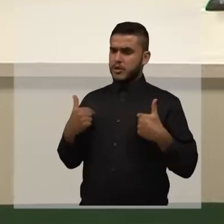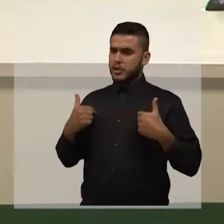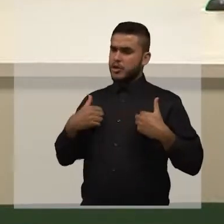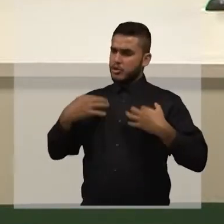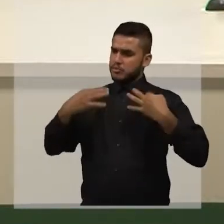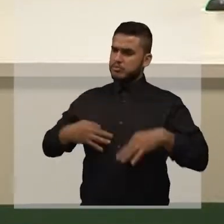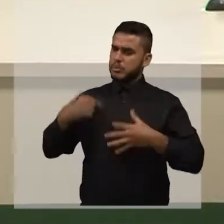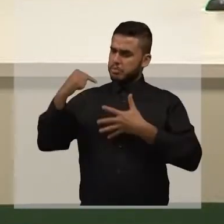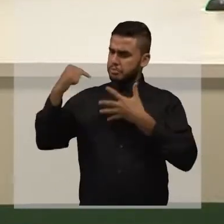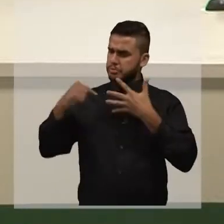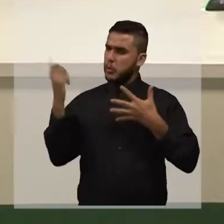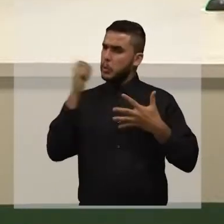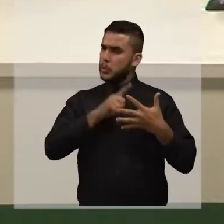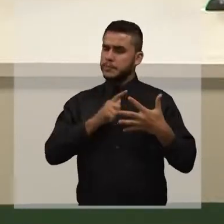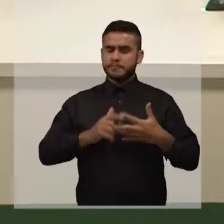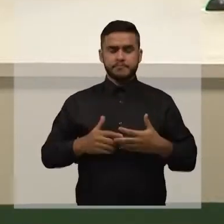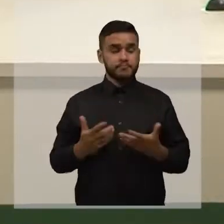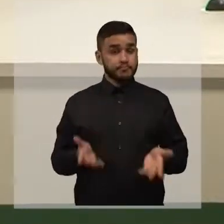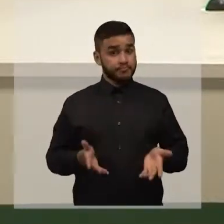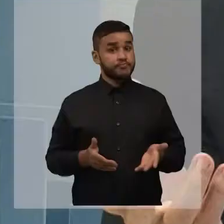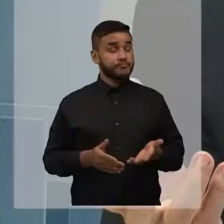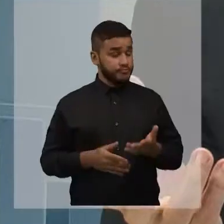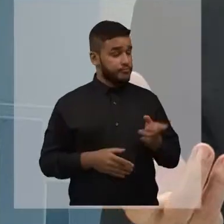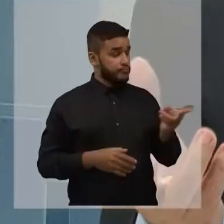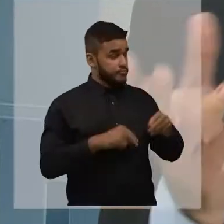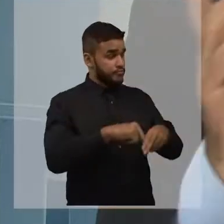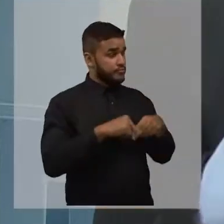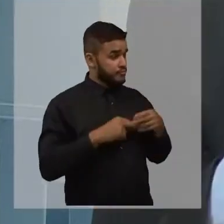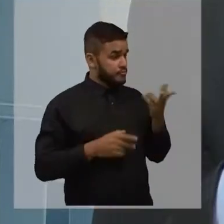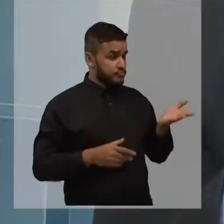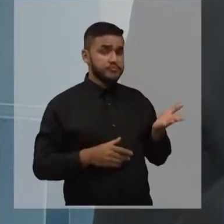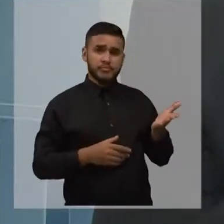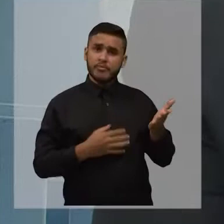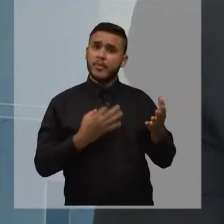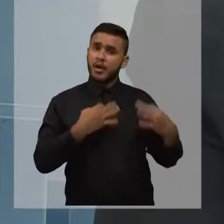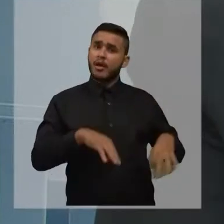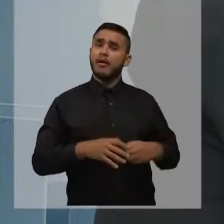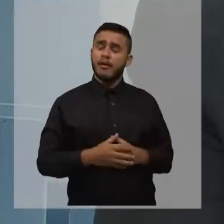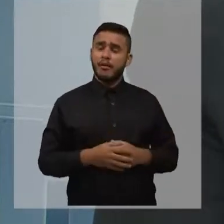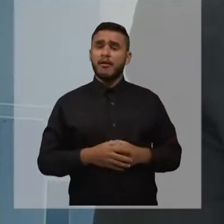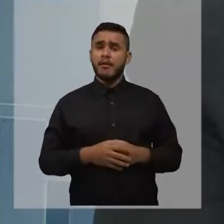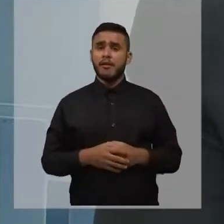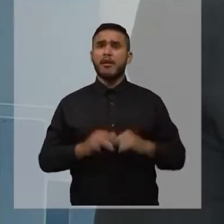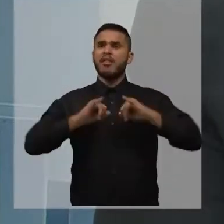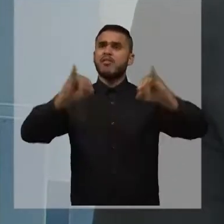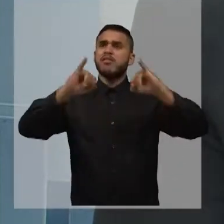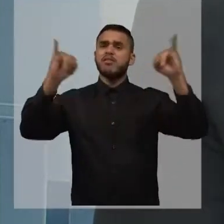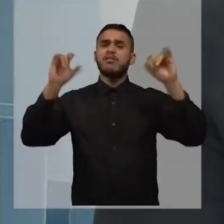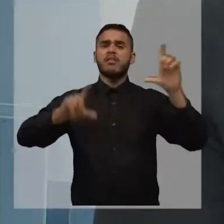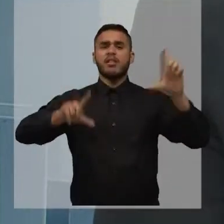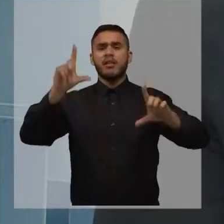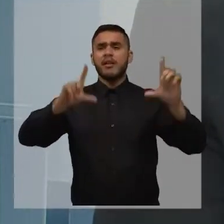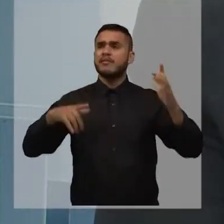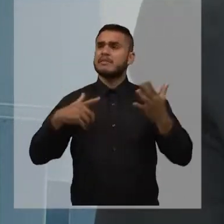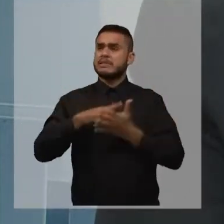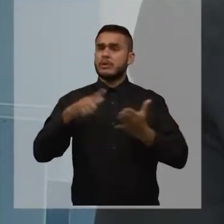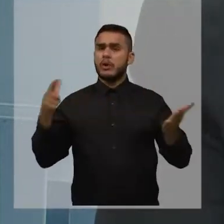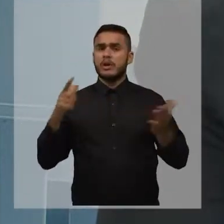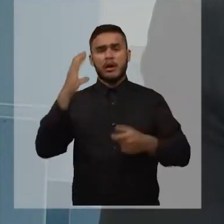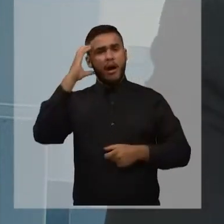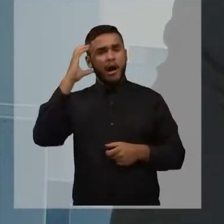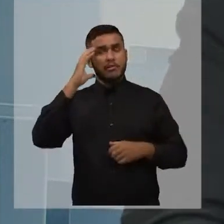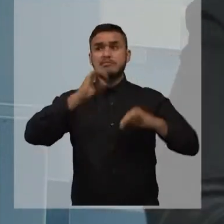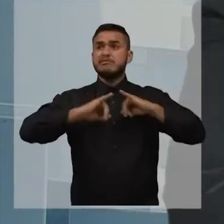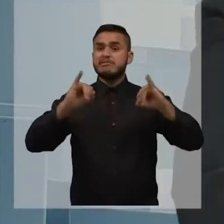né? Agora, a imprensa tem muito a ver com isso, porque quando a imprensa, nesses 4 últimos anos, principalmente,